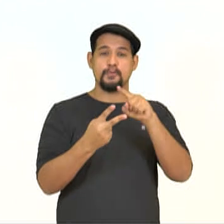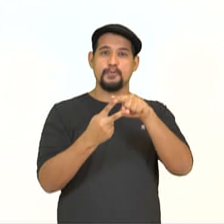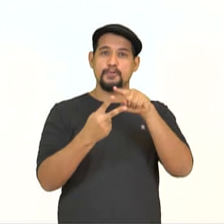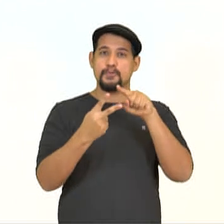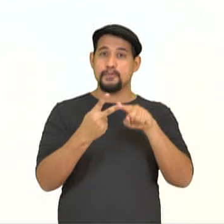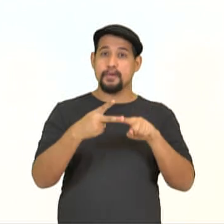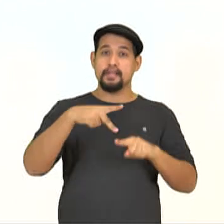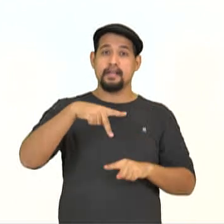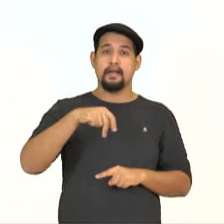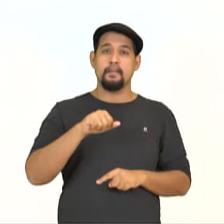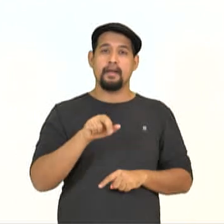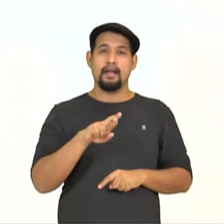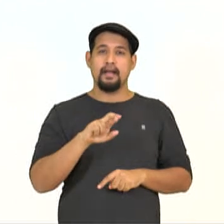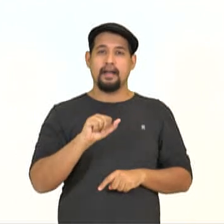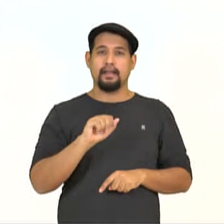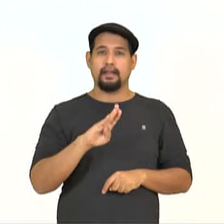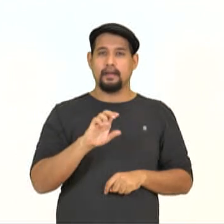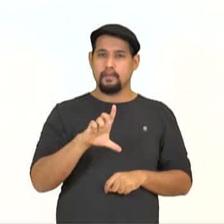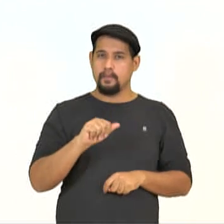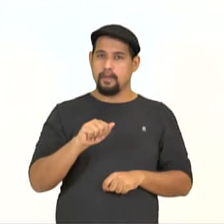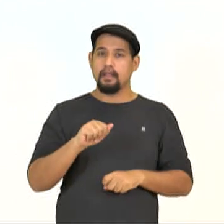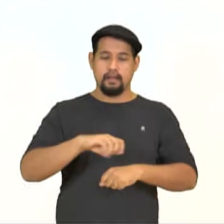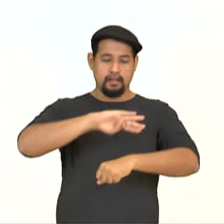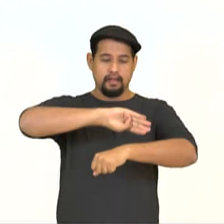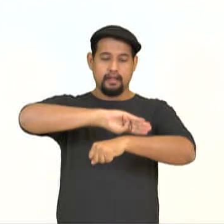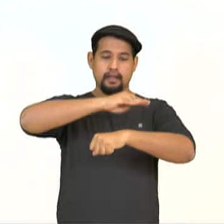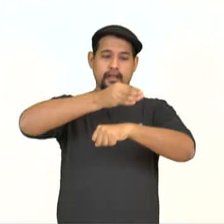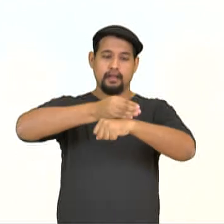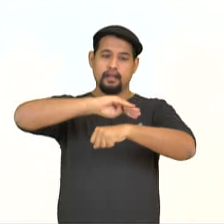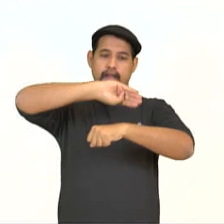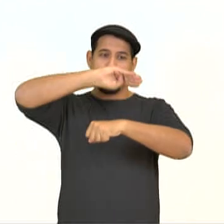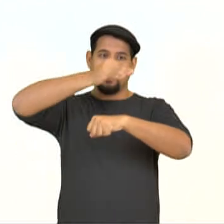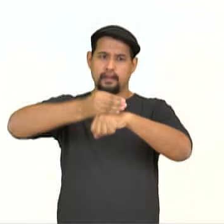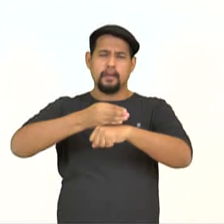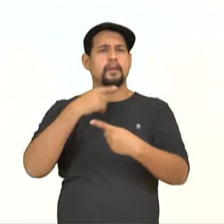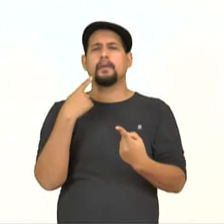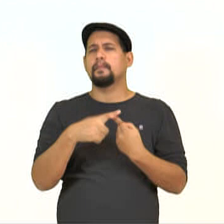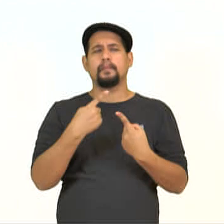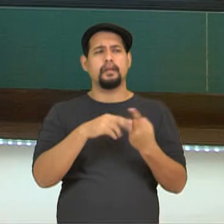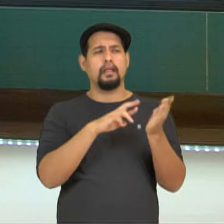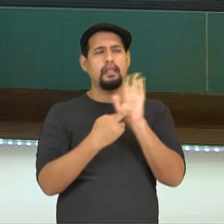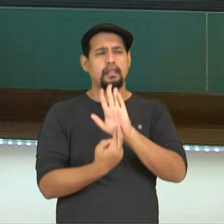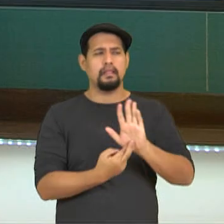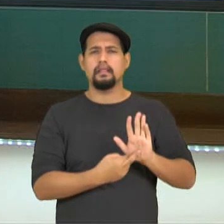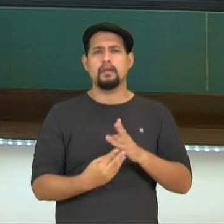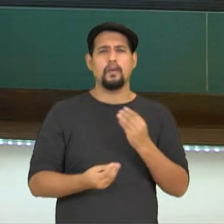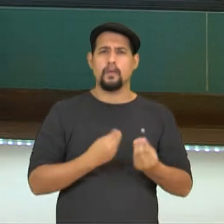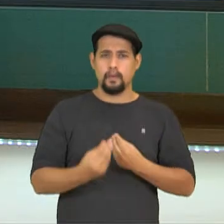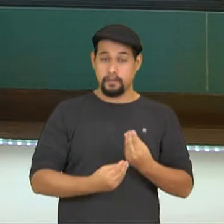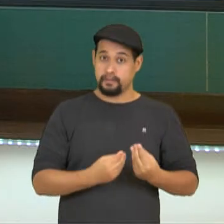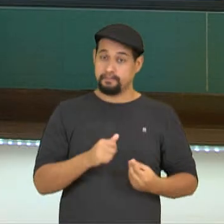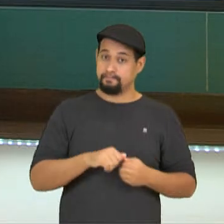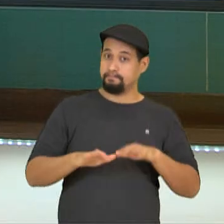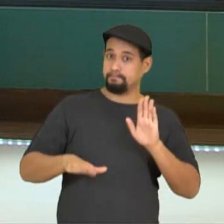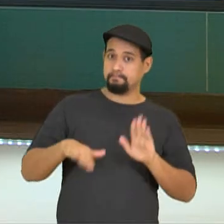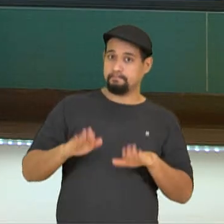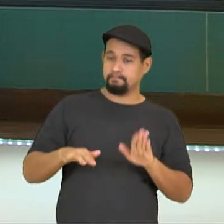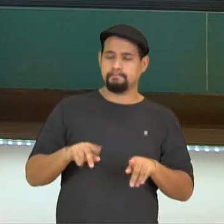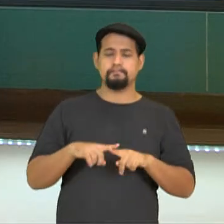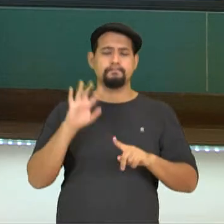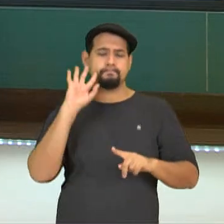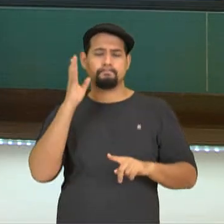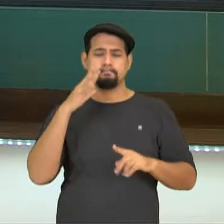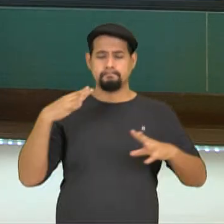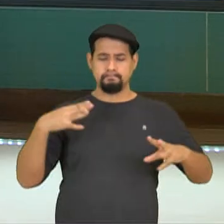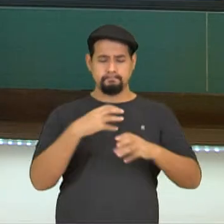duas parábolas, conforme você está vendo a representação gráfica. E por que eu preciso representar ela por uma parábola? Dependendo do que vai